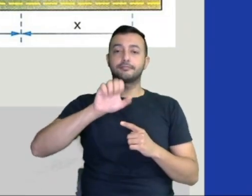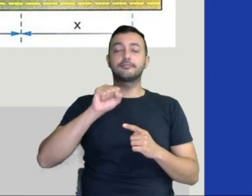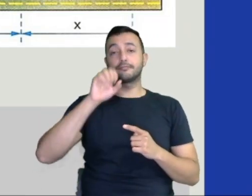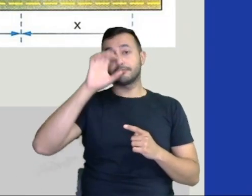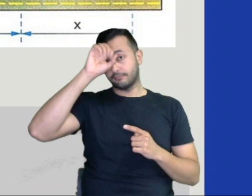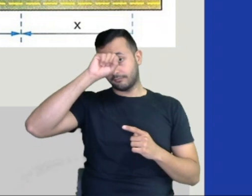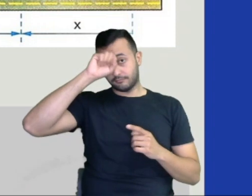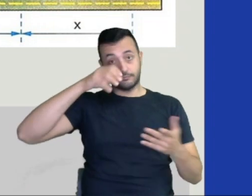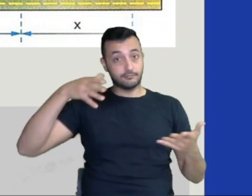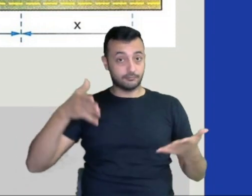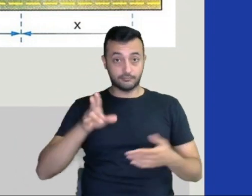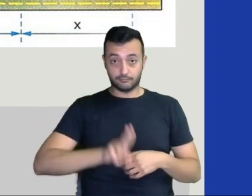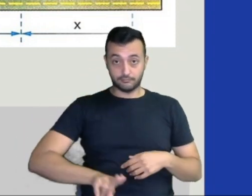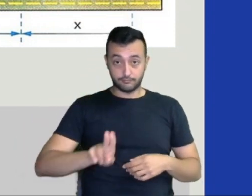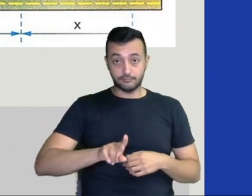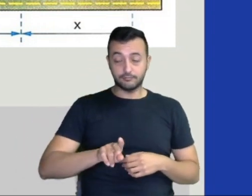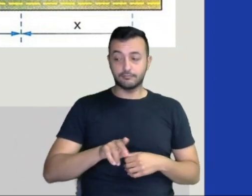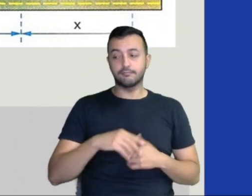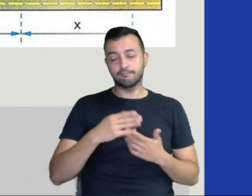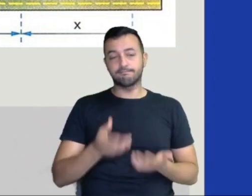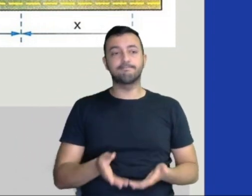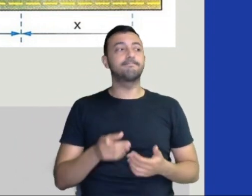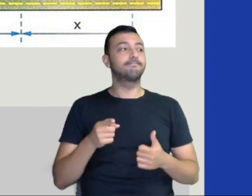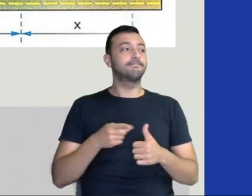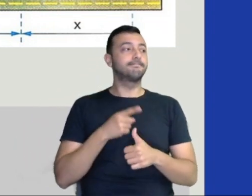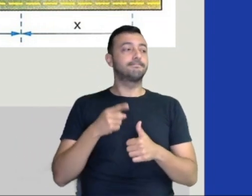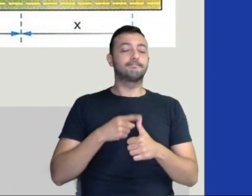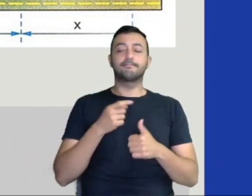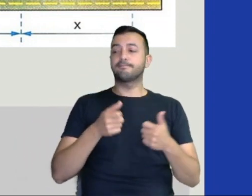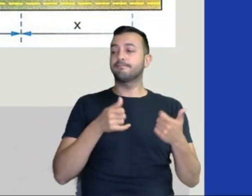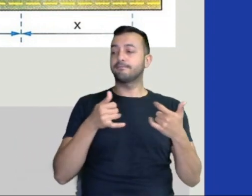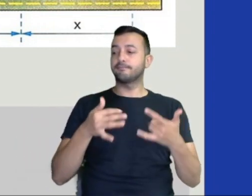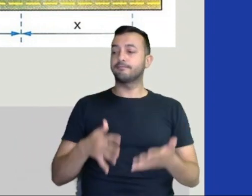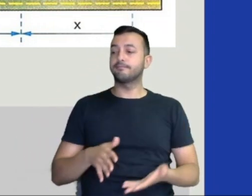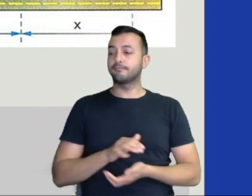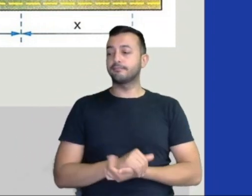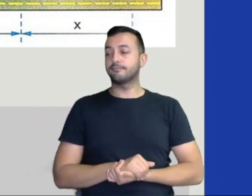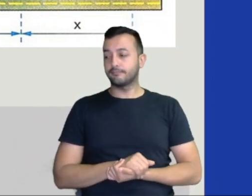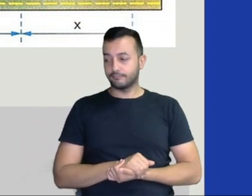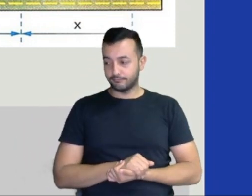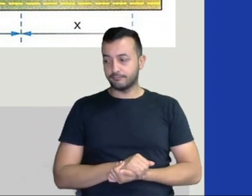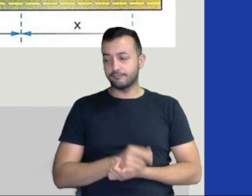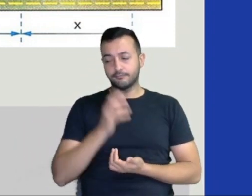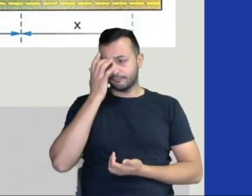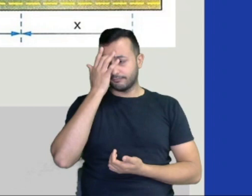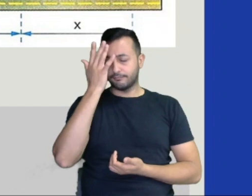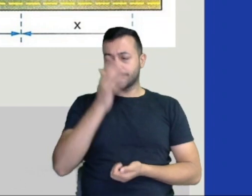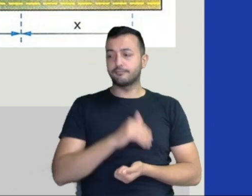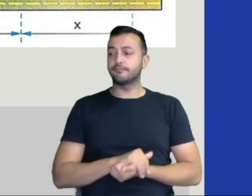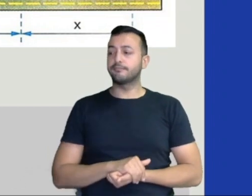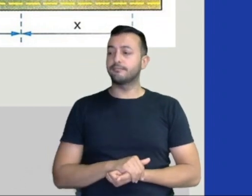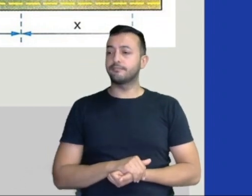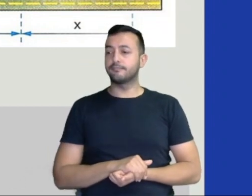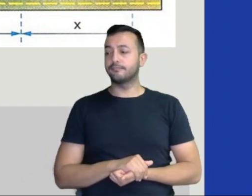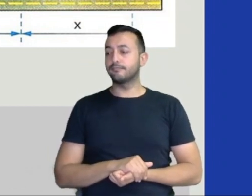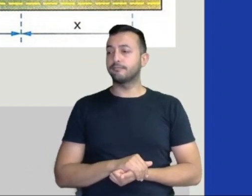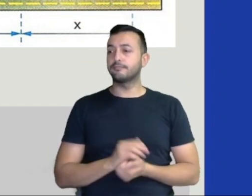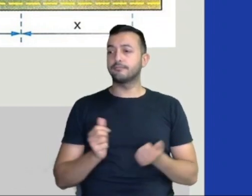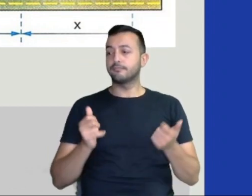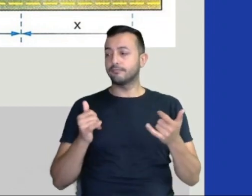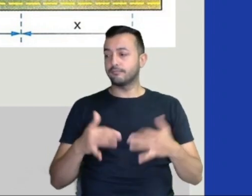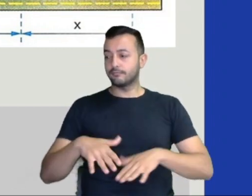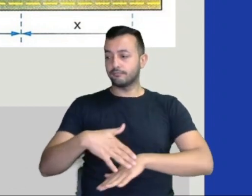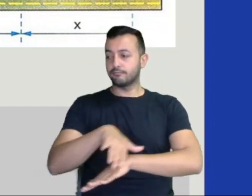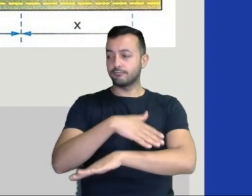aplicar? Vamos fazer aí algumas questões. A primeira questão diz assim, bem prática aí, ó, falando